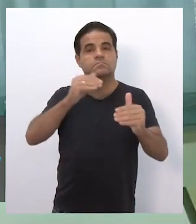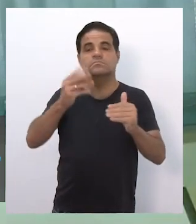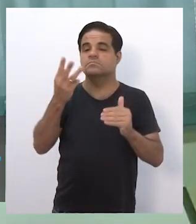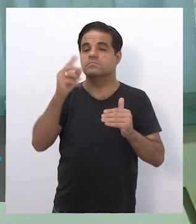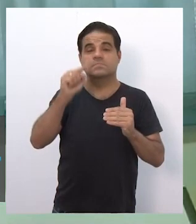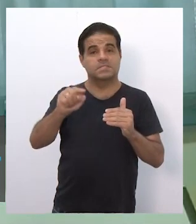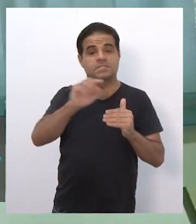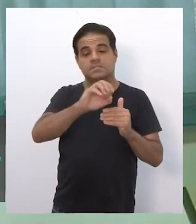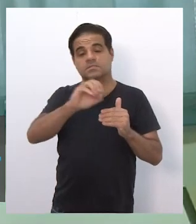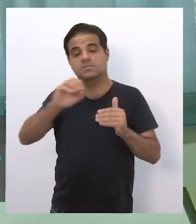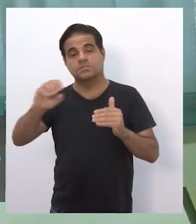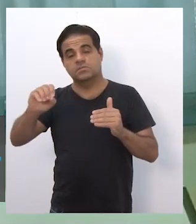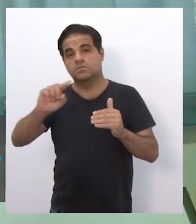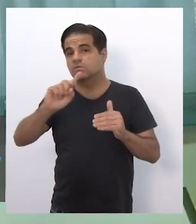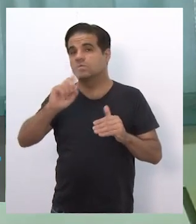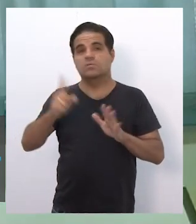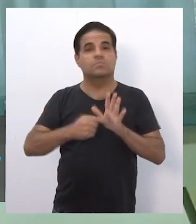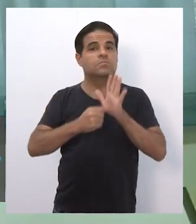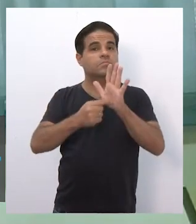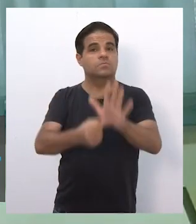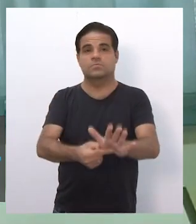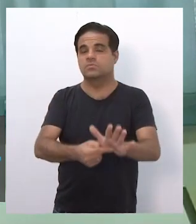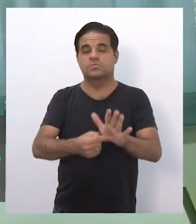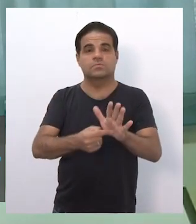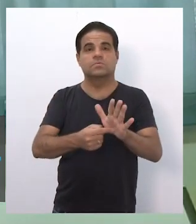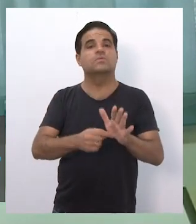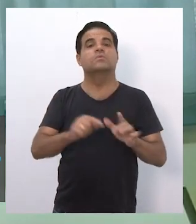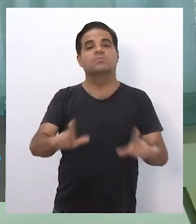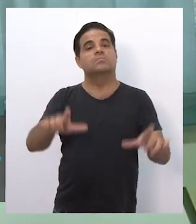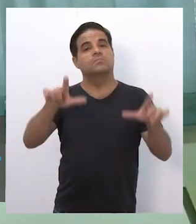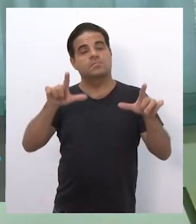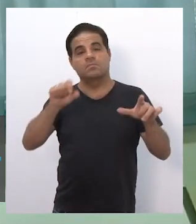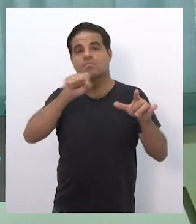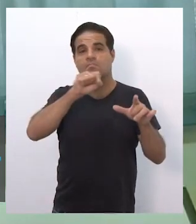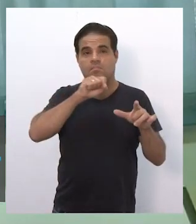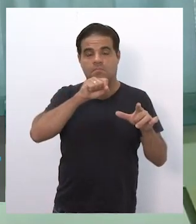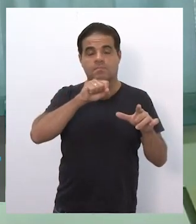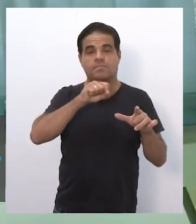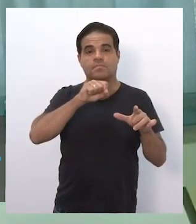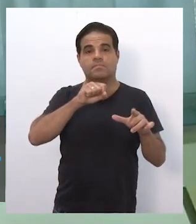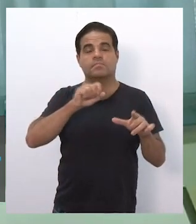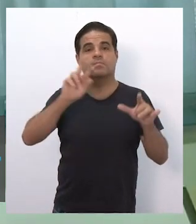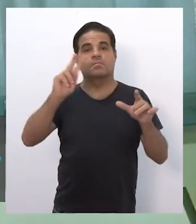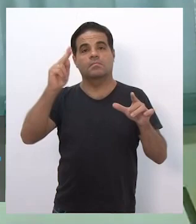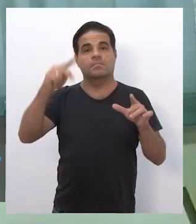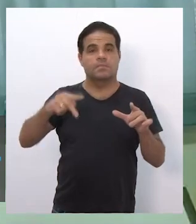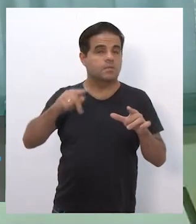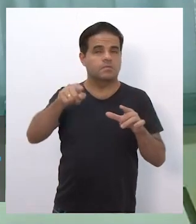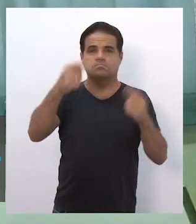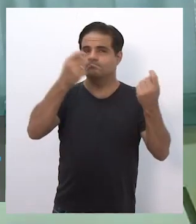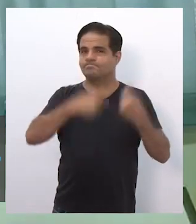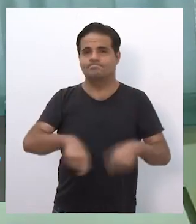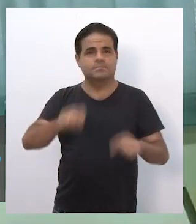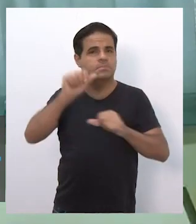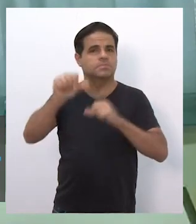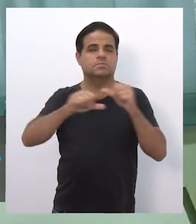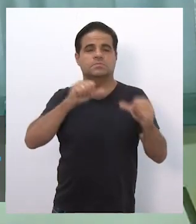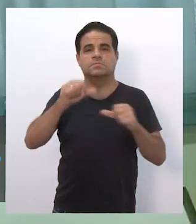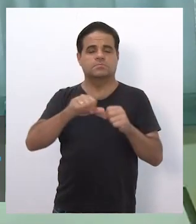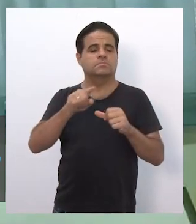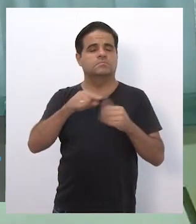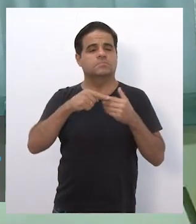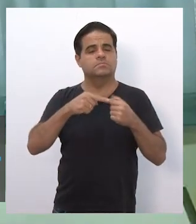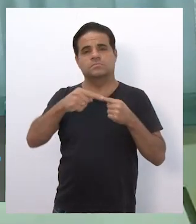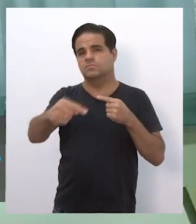3000, ela não houve troca de socket. Então, no caso das placas-mães das HD, você não precisa trocar a placa-mãe, você somente